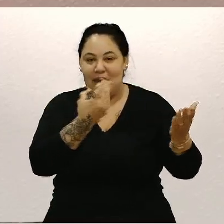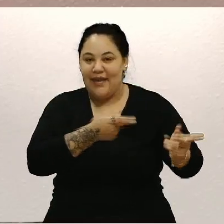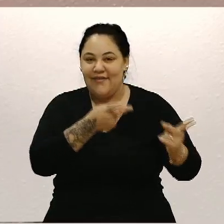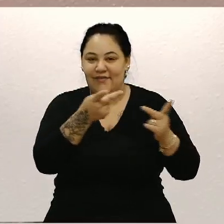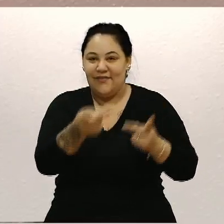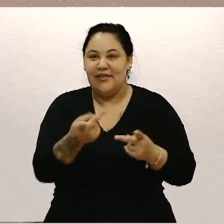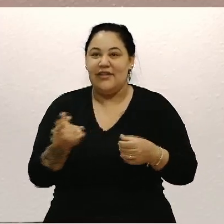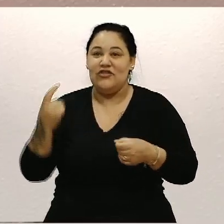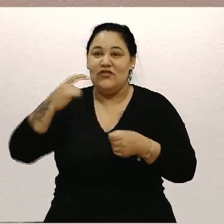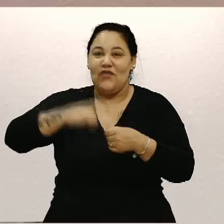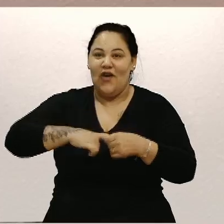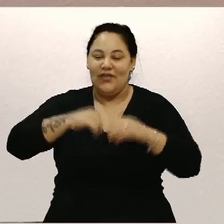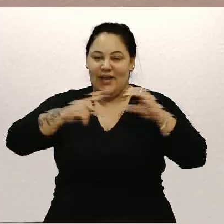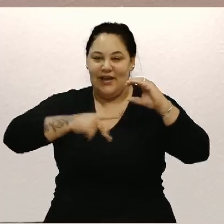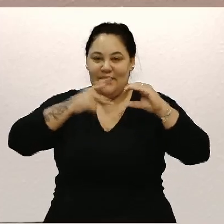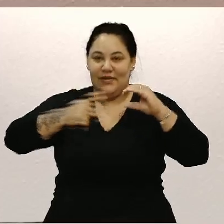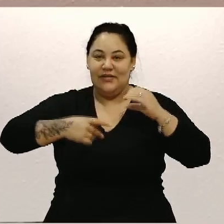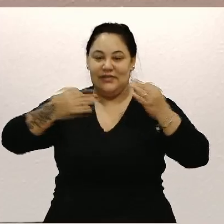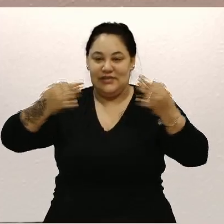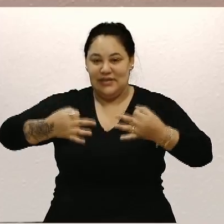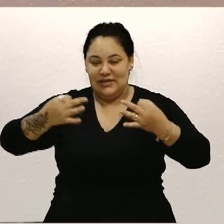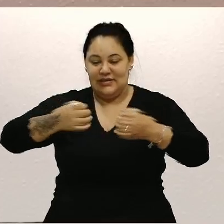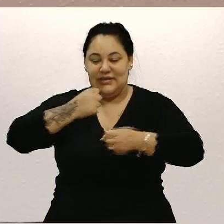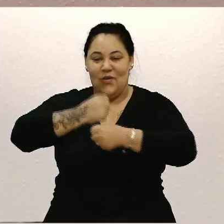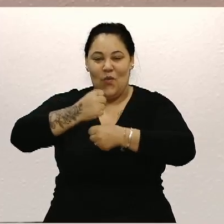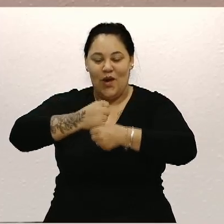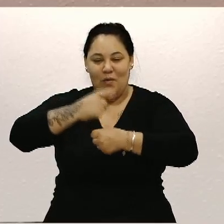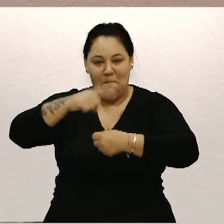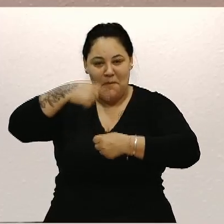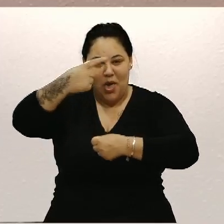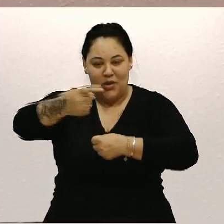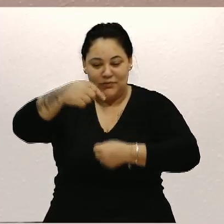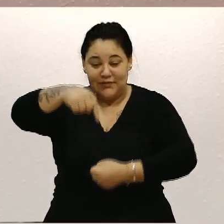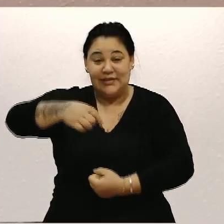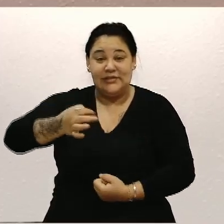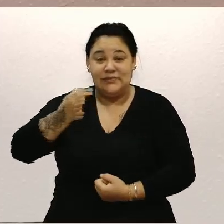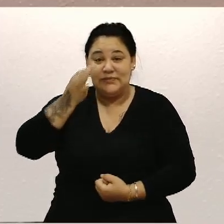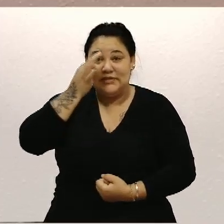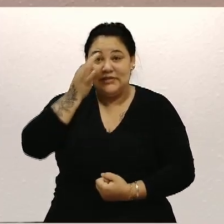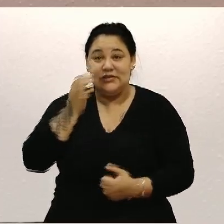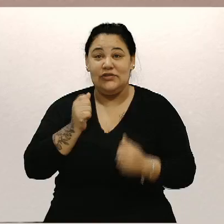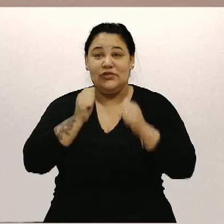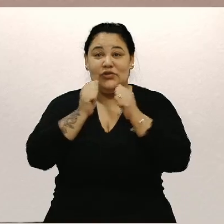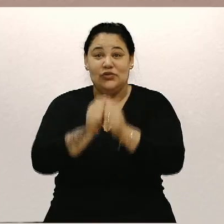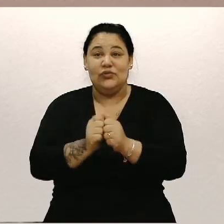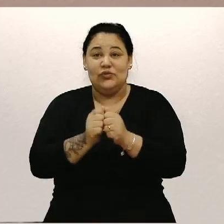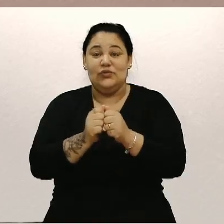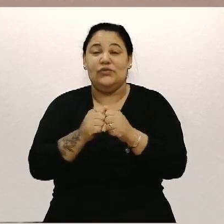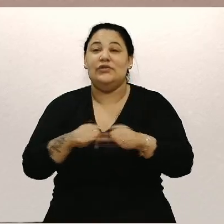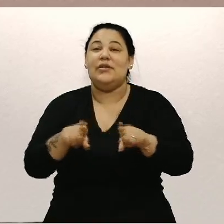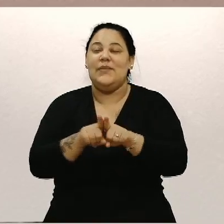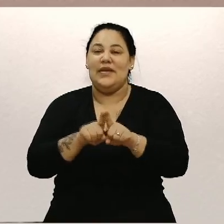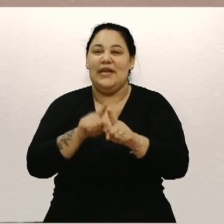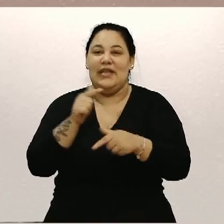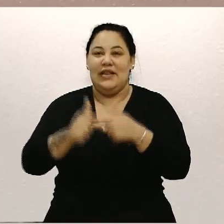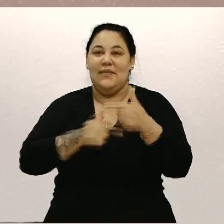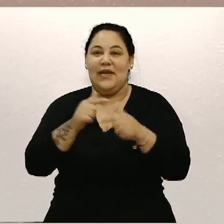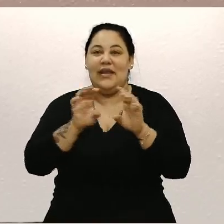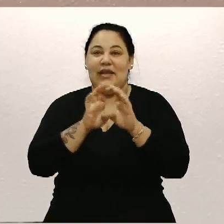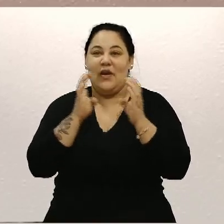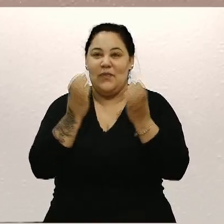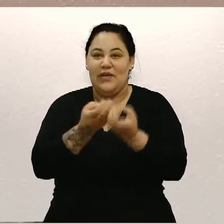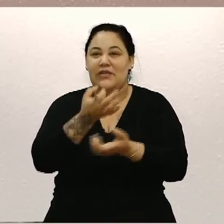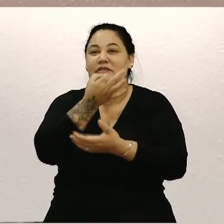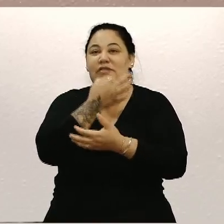a casa. E com certeza o ano que vem estará aqui, né, juntos e trabalhando pela comunidade